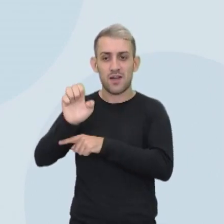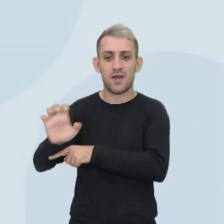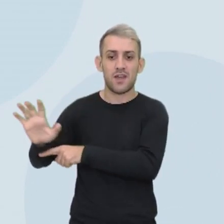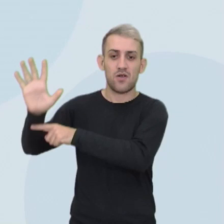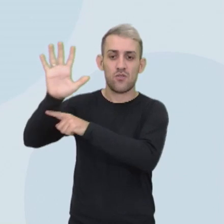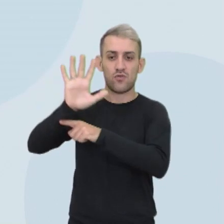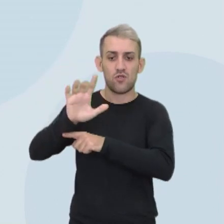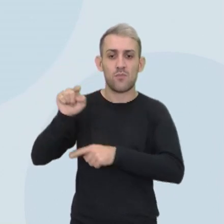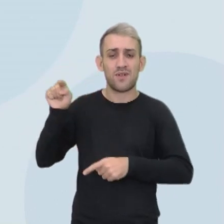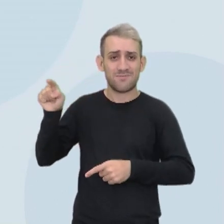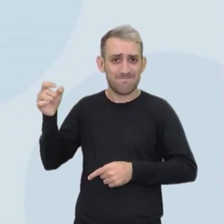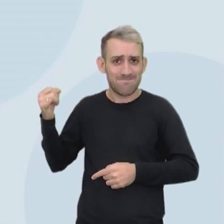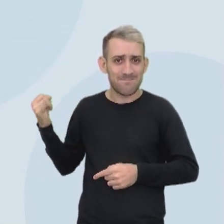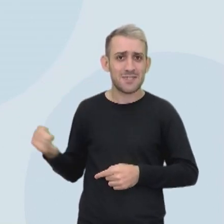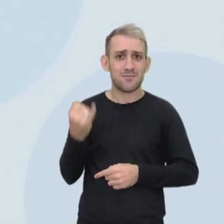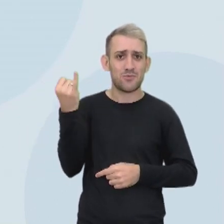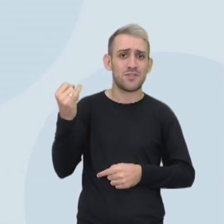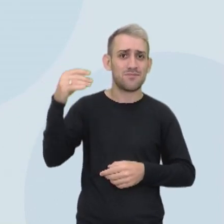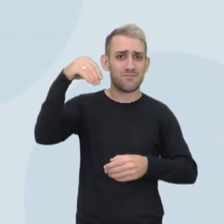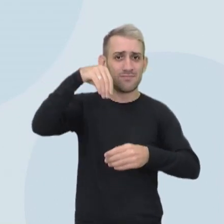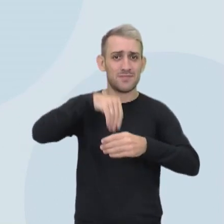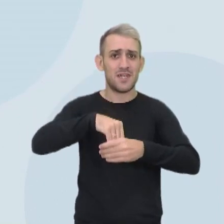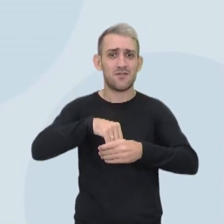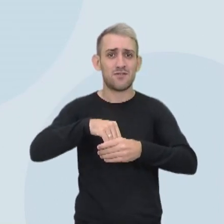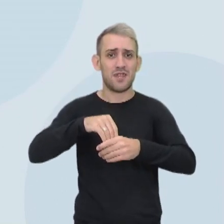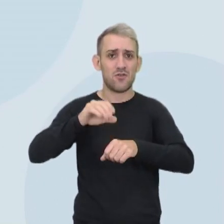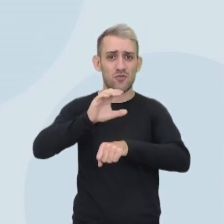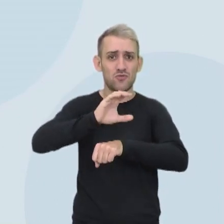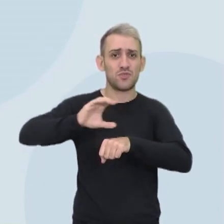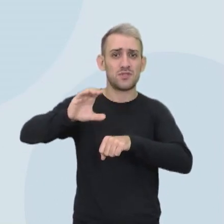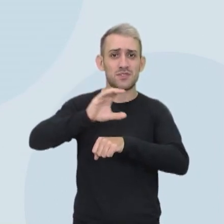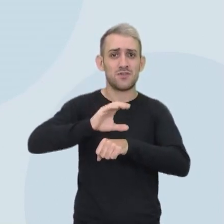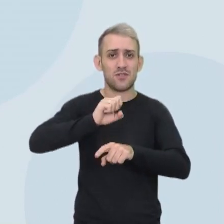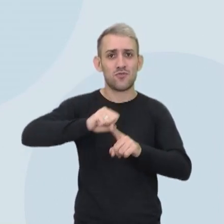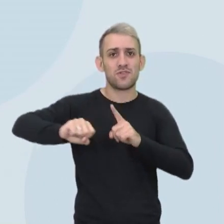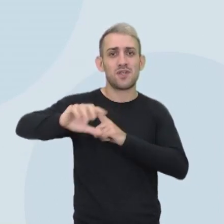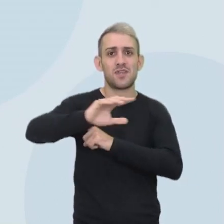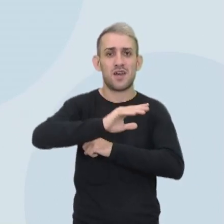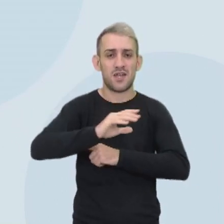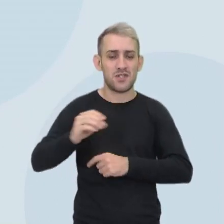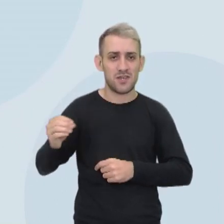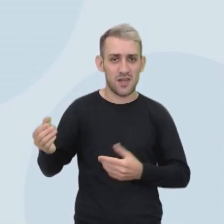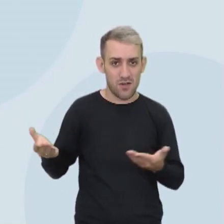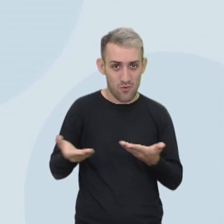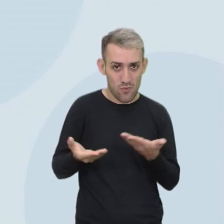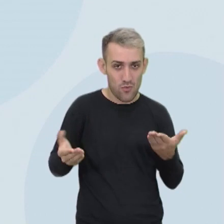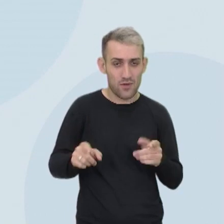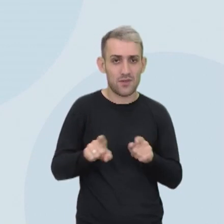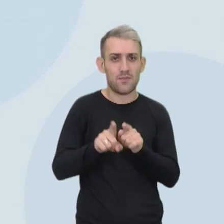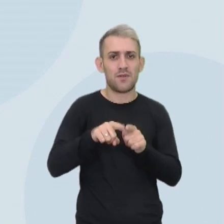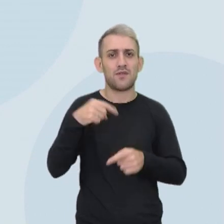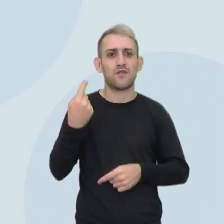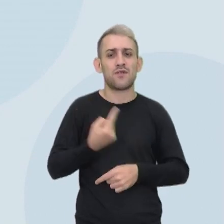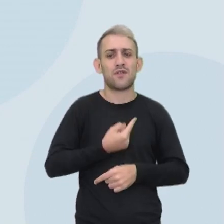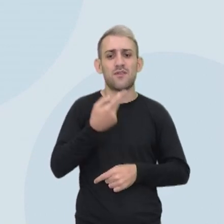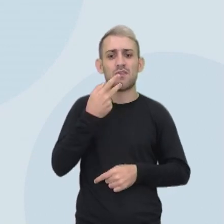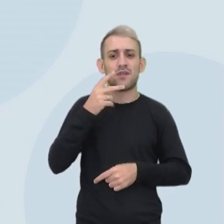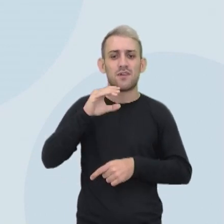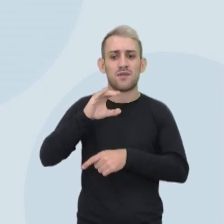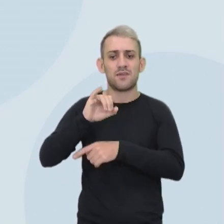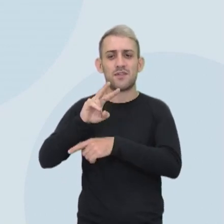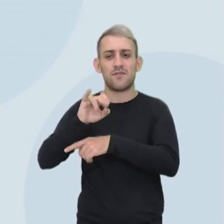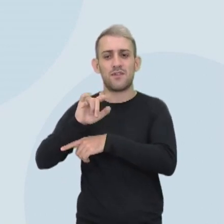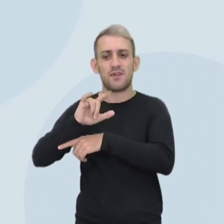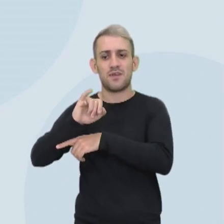elemento fundamental na constituição da sociedade moderna. Tanto que quando a gente fala civilização ocidental, a gente